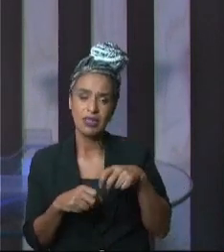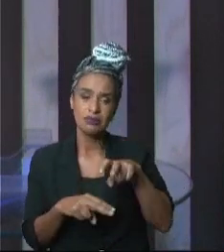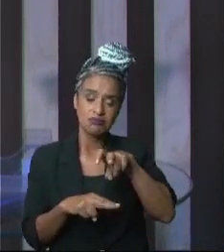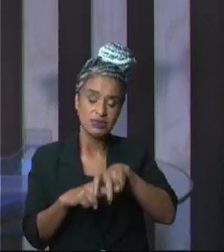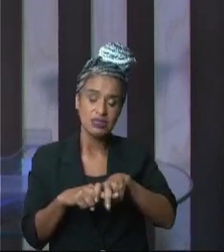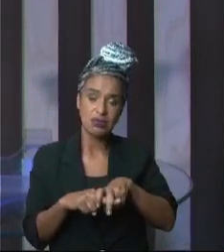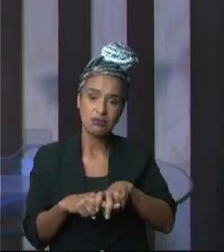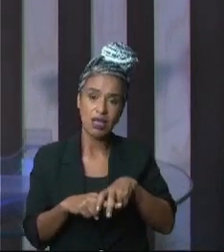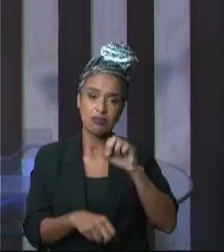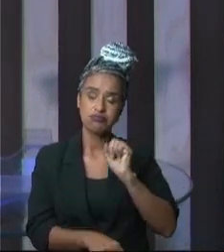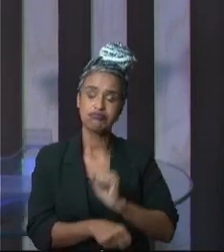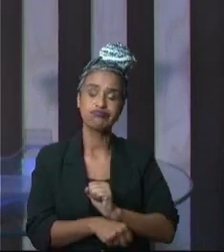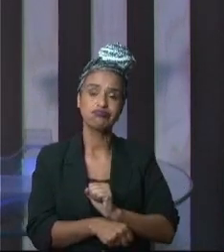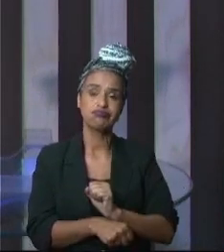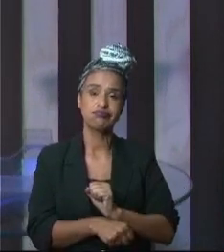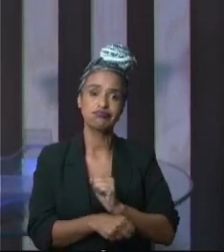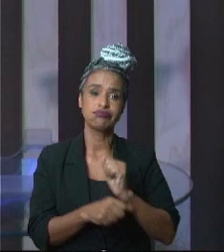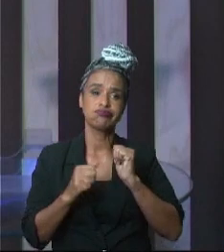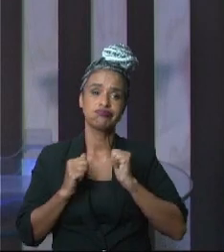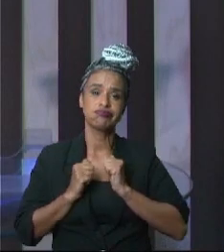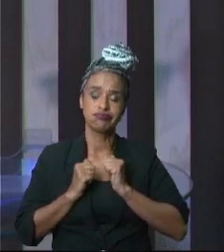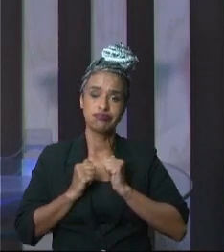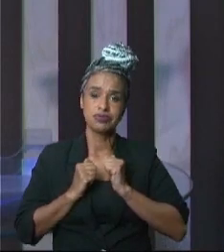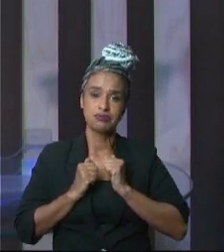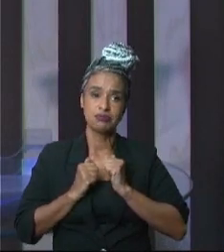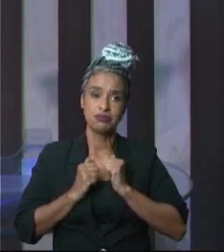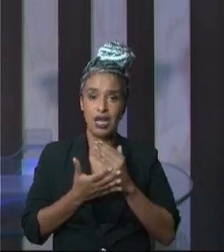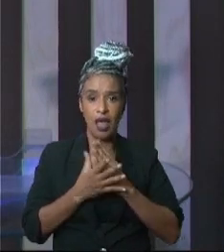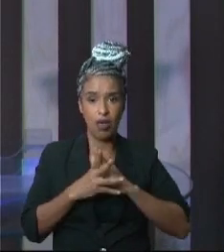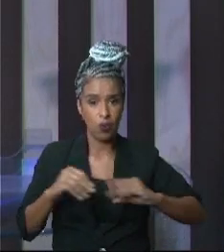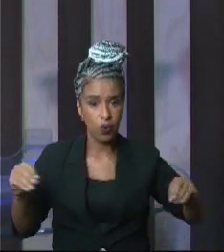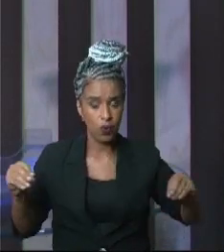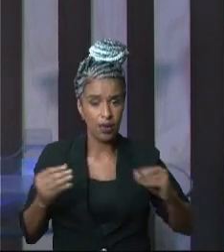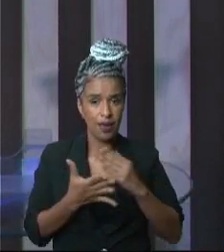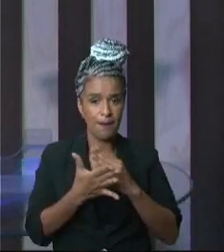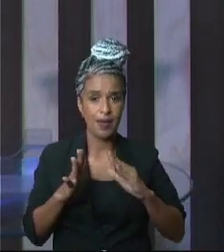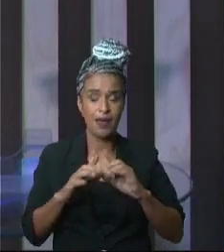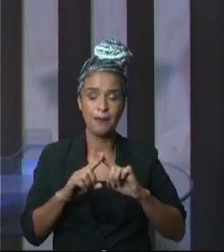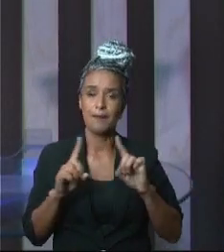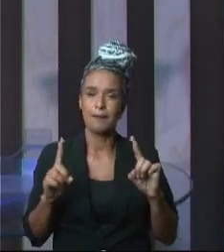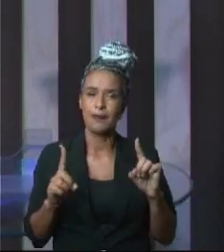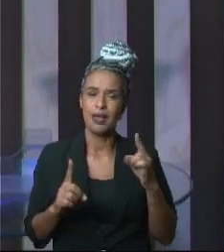sentar e esperar a tempestade passar, né?